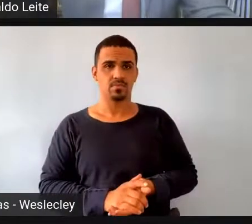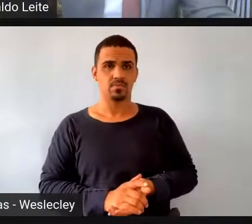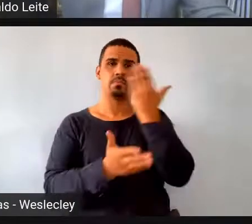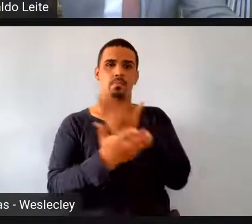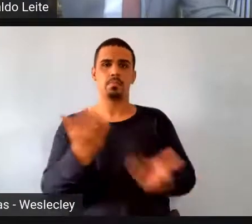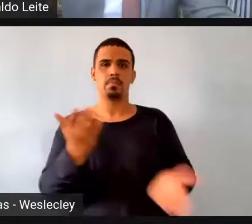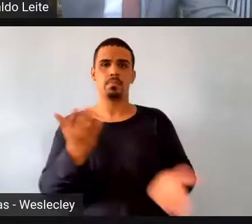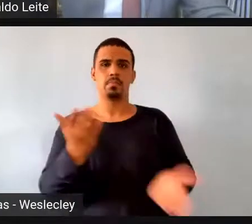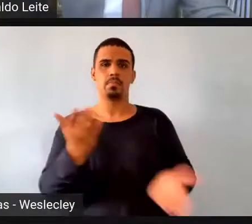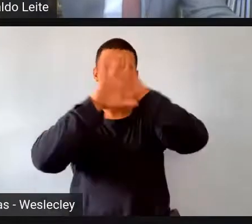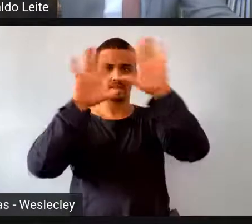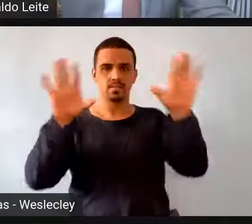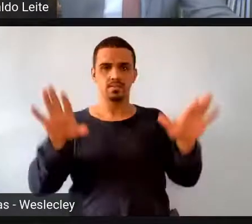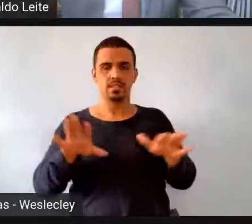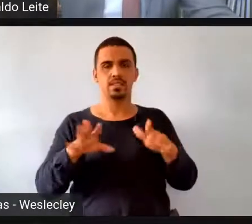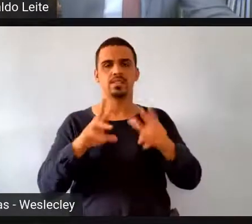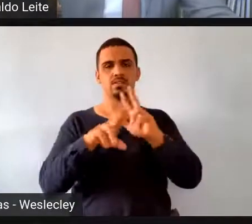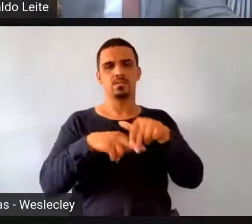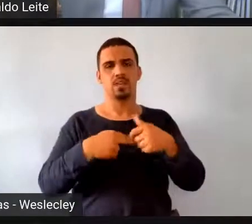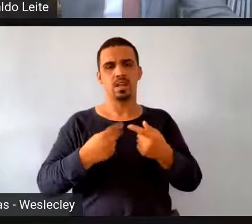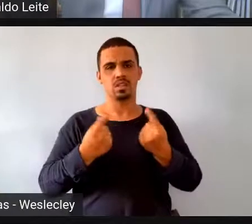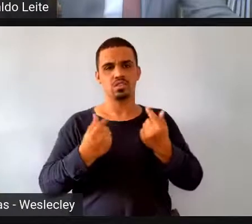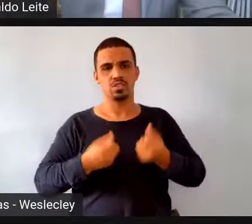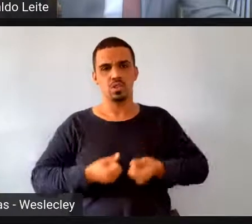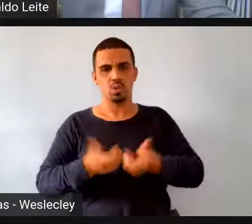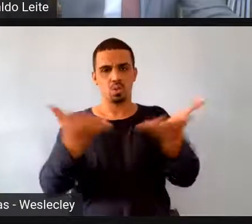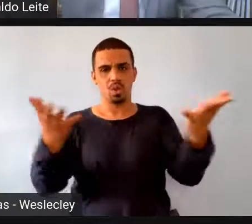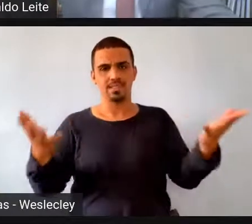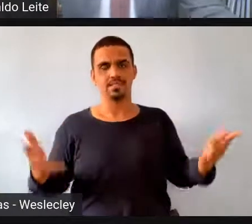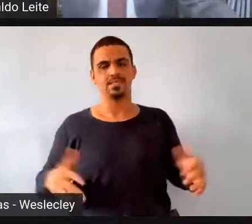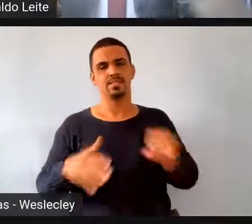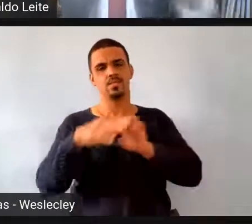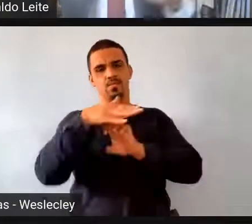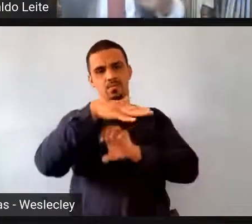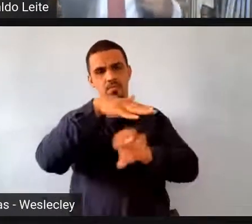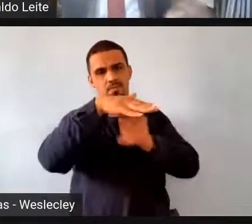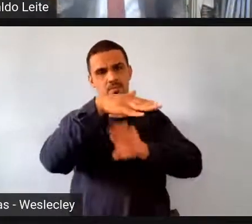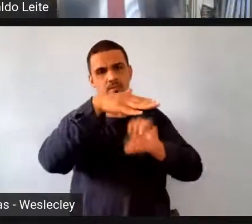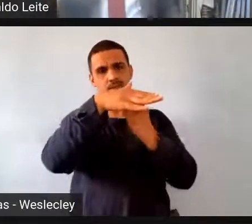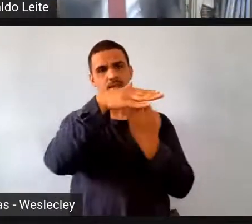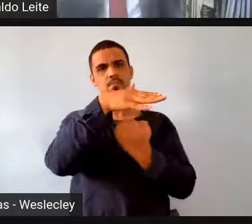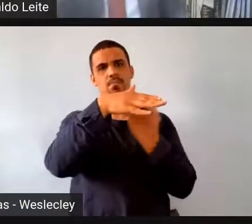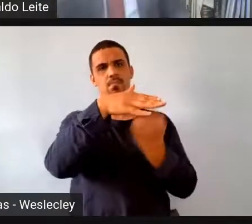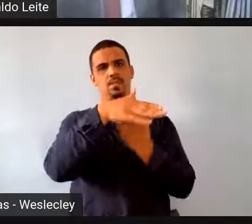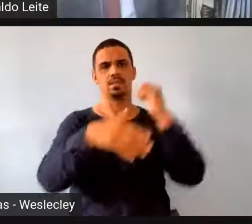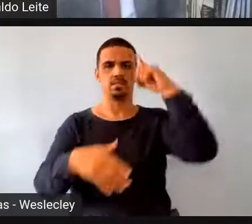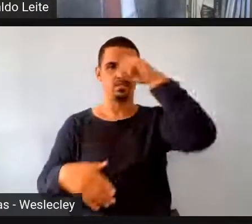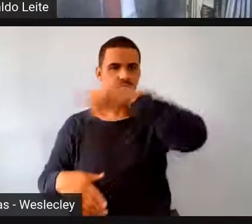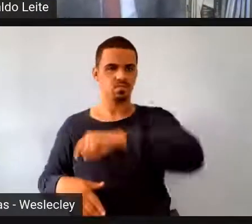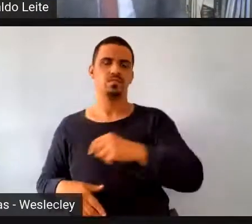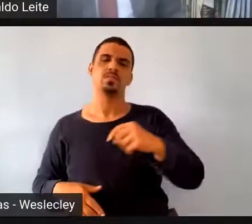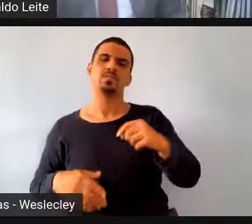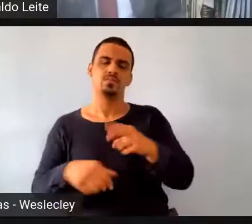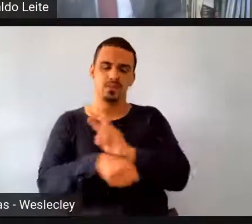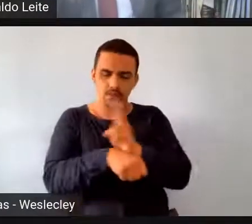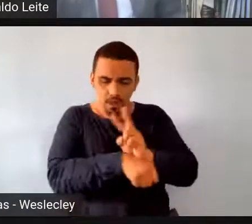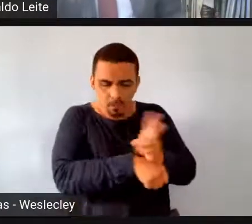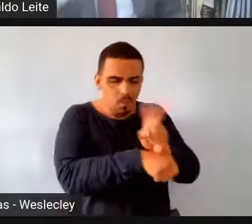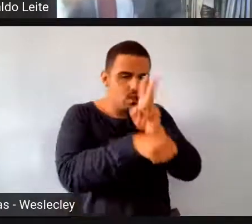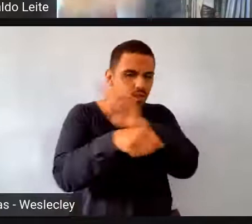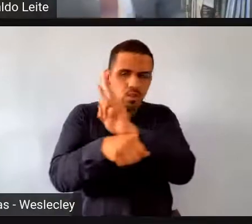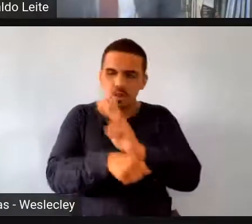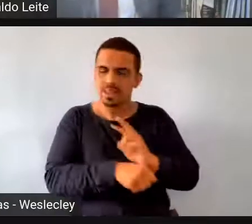das doações das empresas, né? E é difícil você também monitorar o que tem de Caixa 2, mas